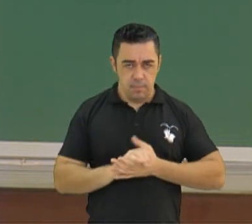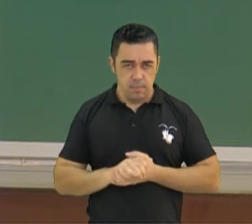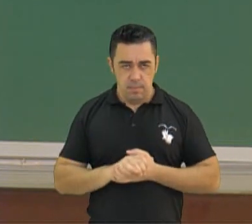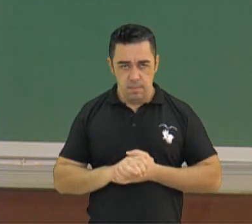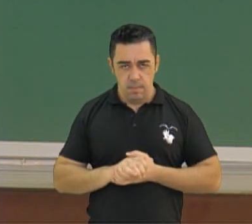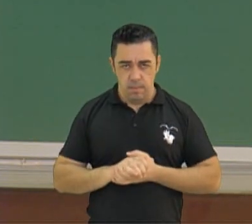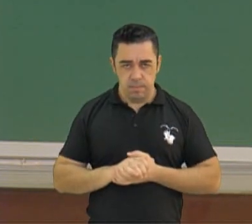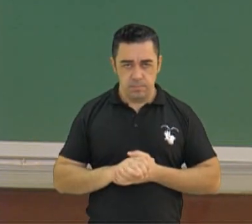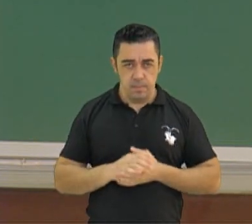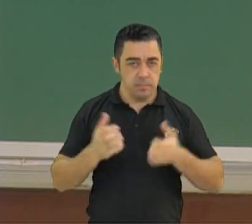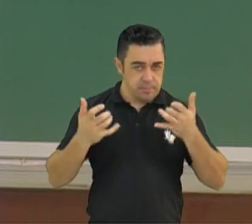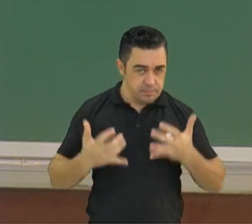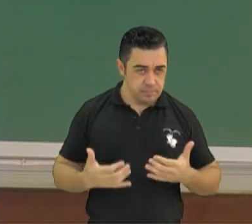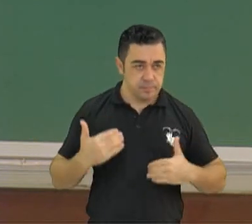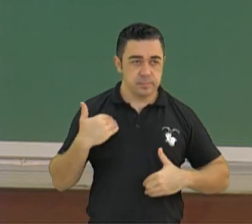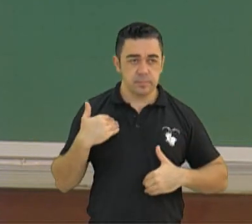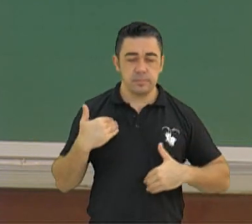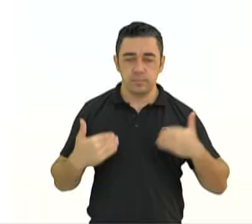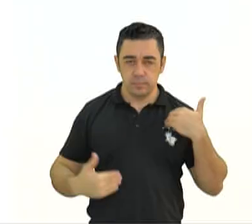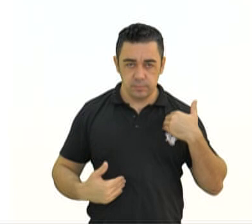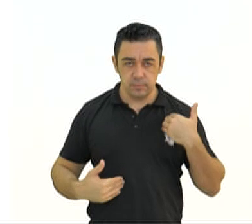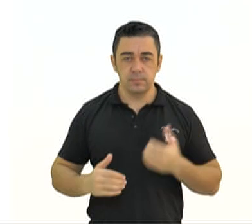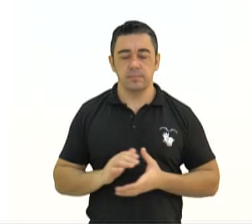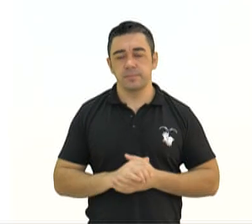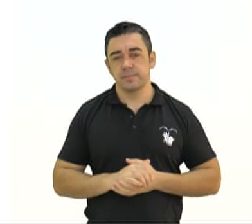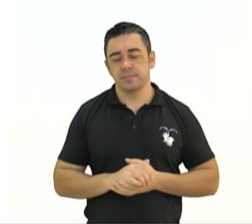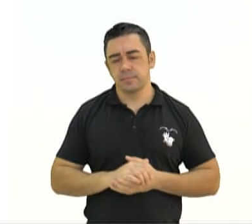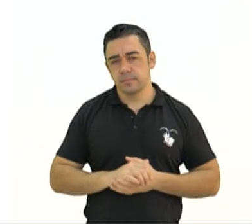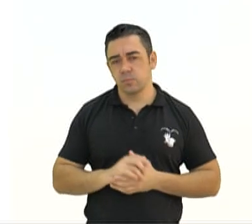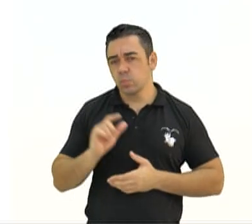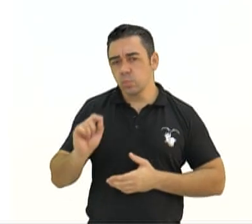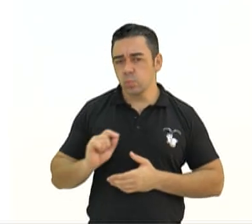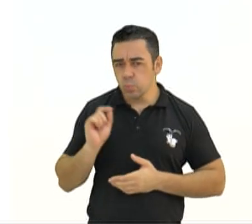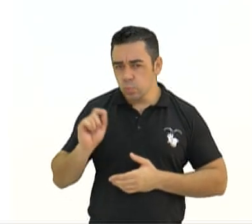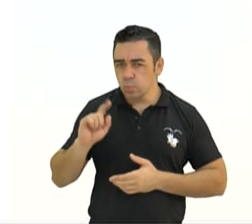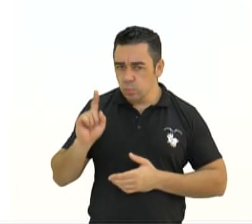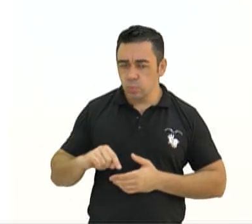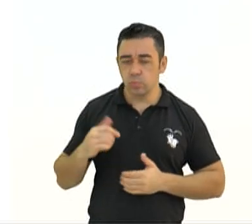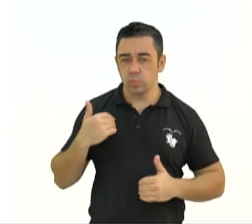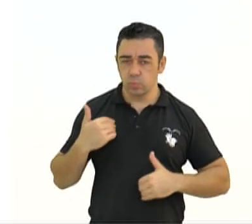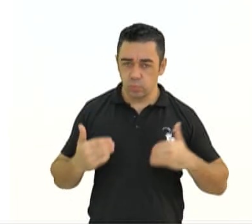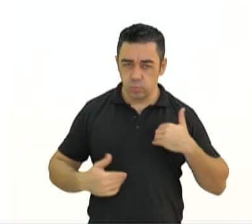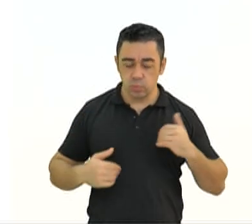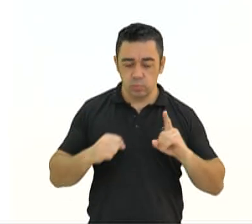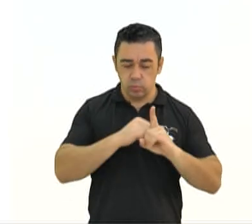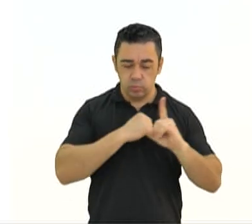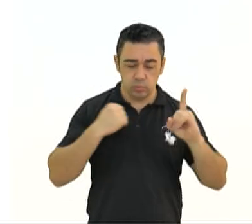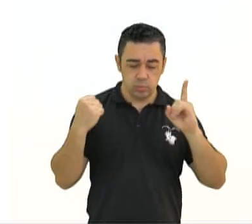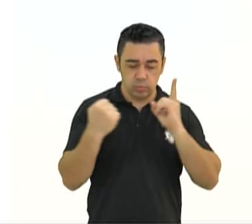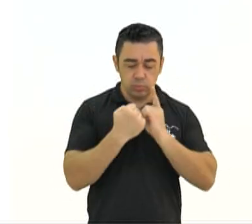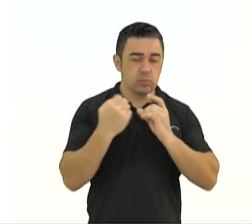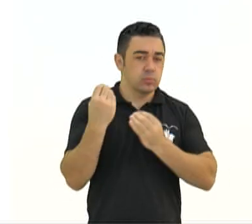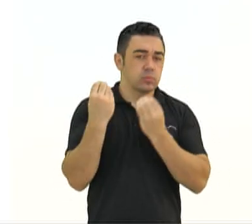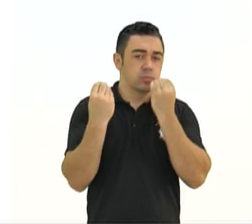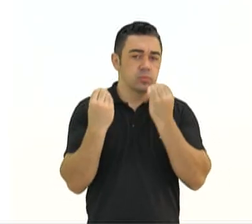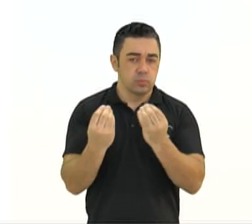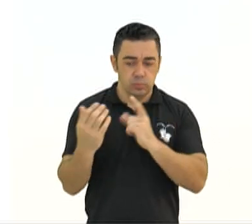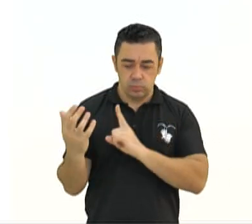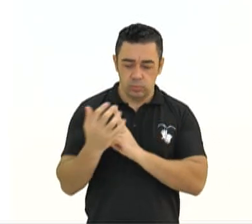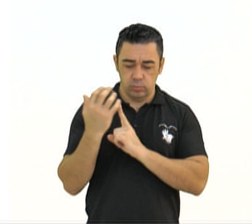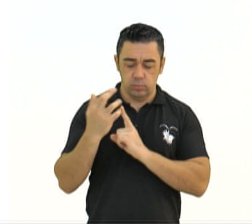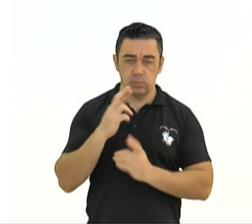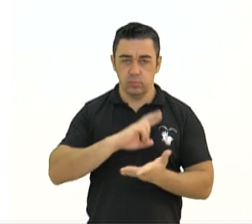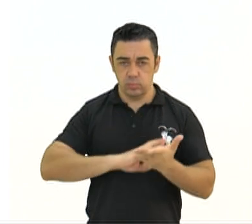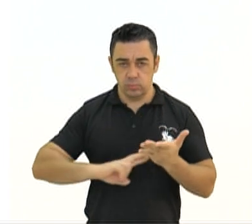Continuamos falando sobre o corpo. O histórico das representações do corpo na sociedade identifica como as influências